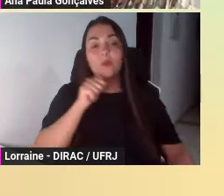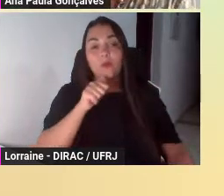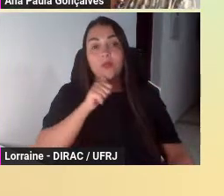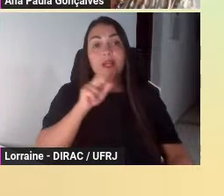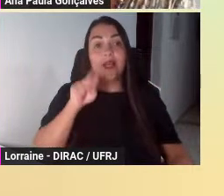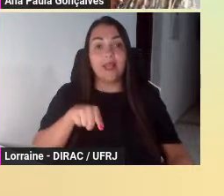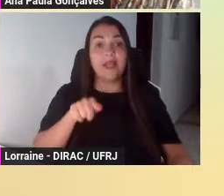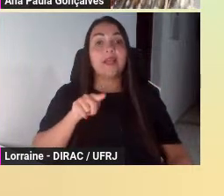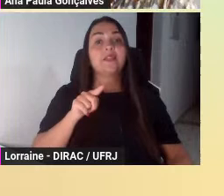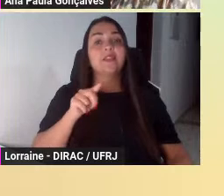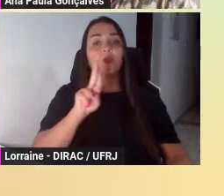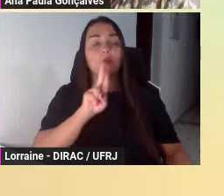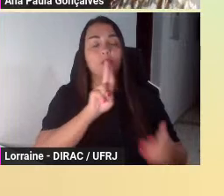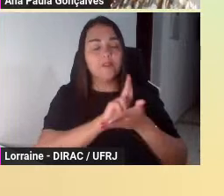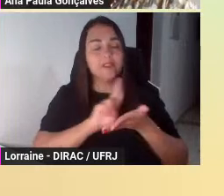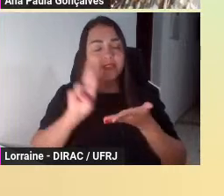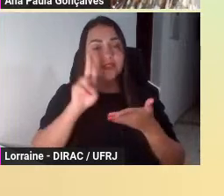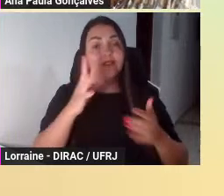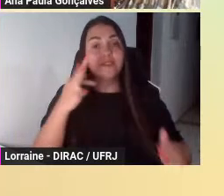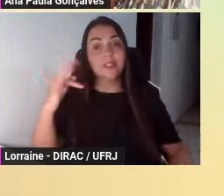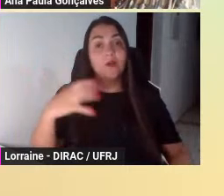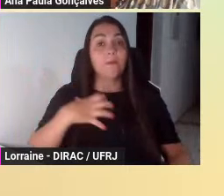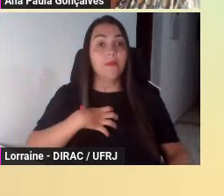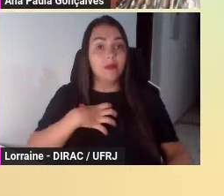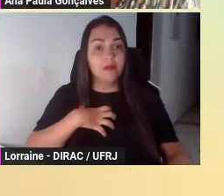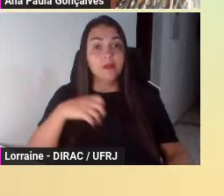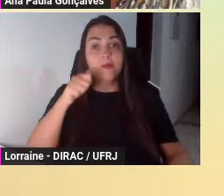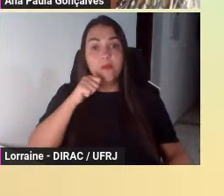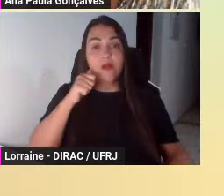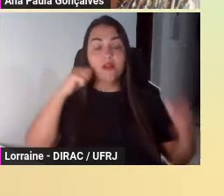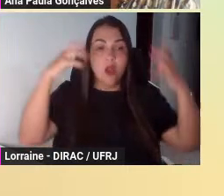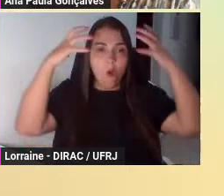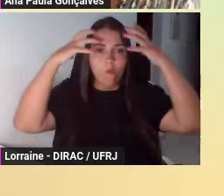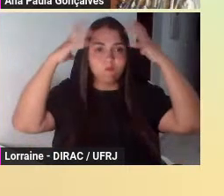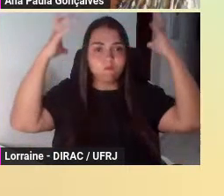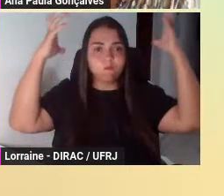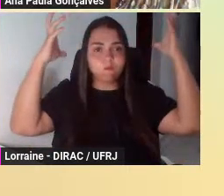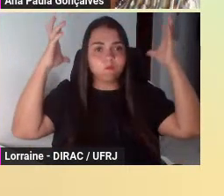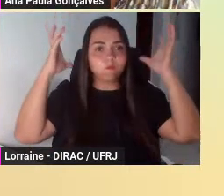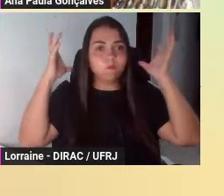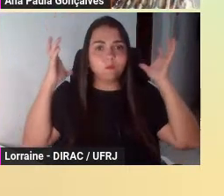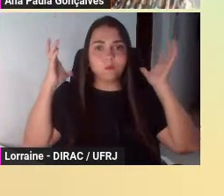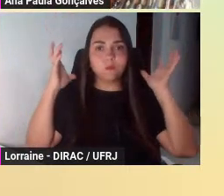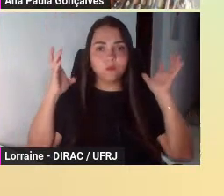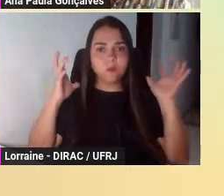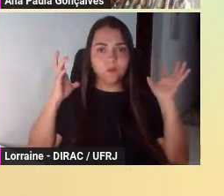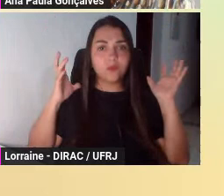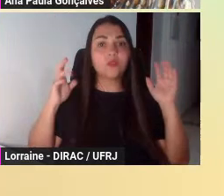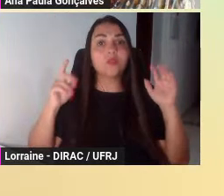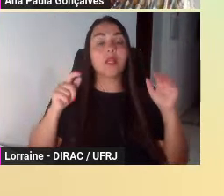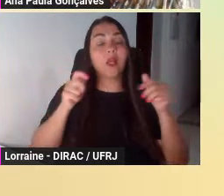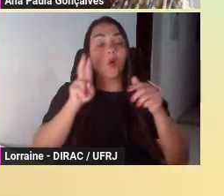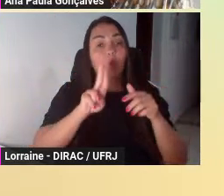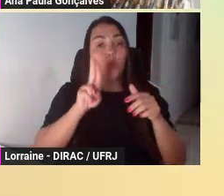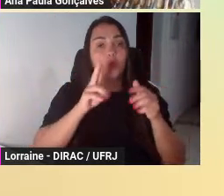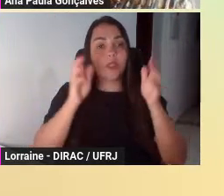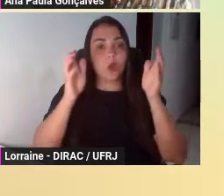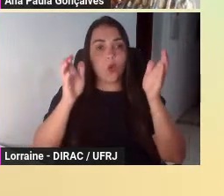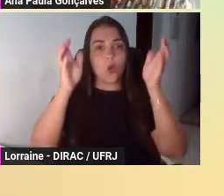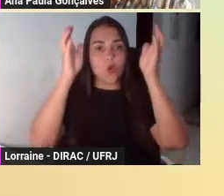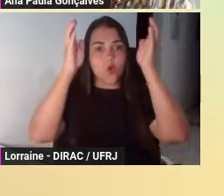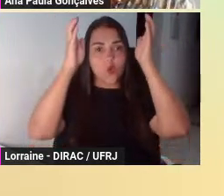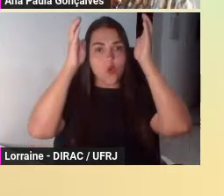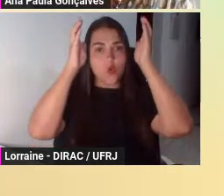UFBA. Essa mulher tem um black power, um cabelo grandão, e ela usa uma coroa que é desenhada com